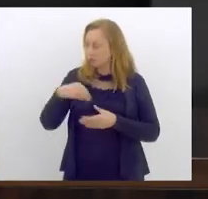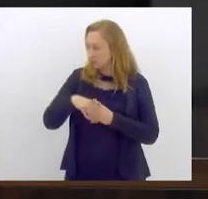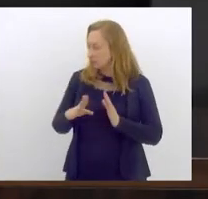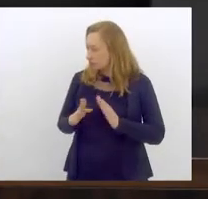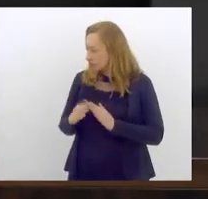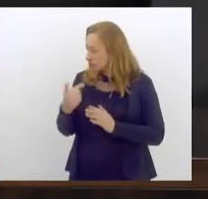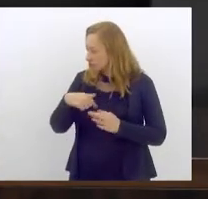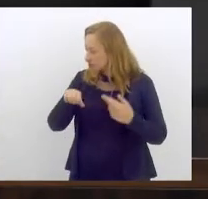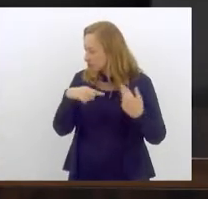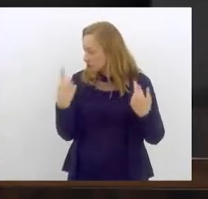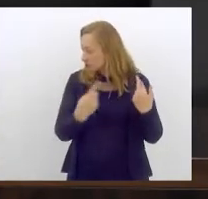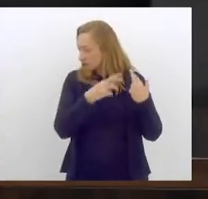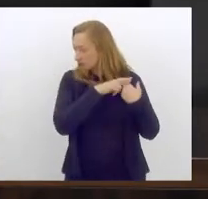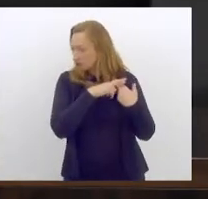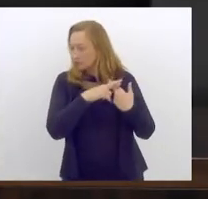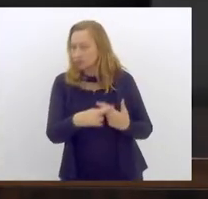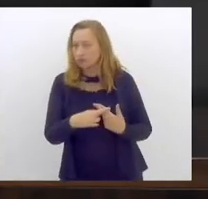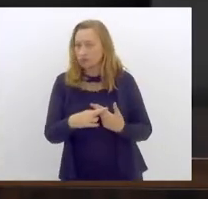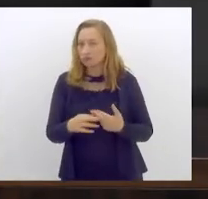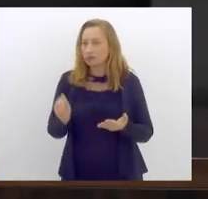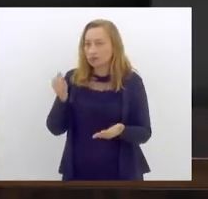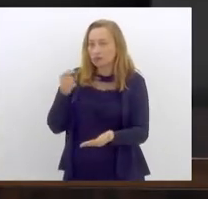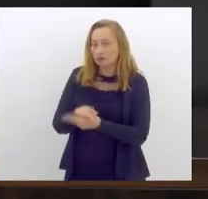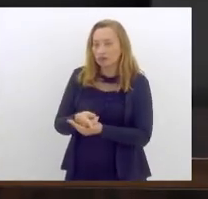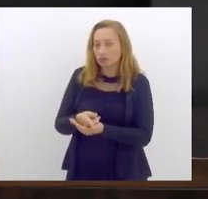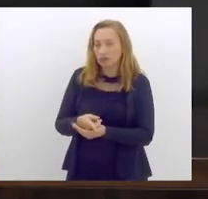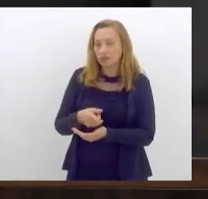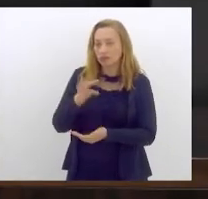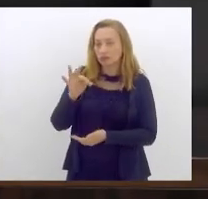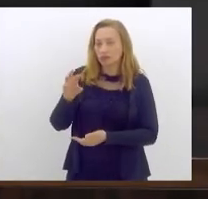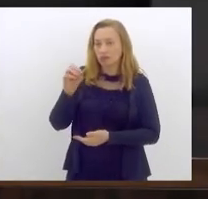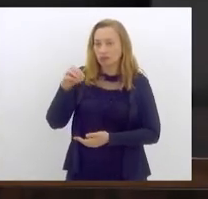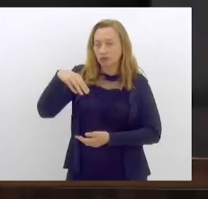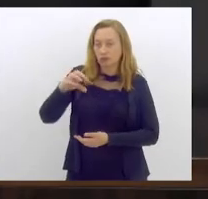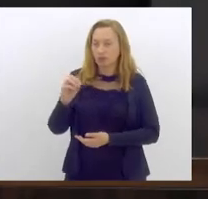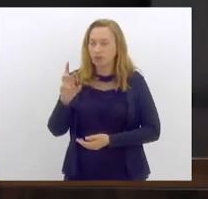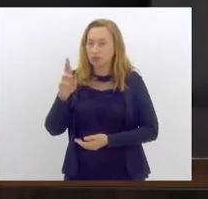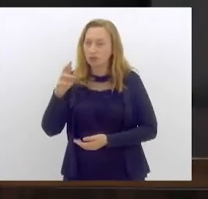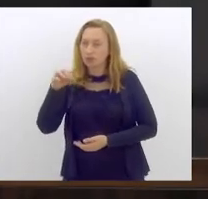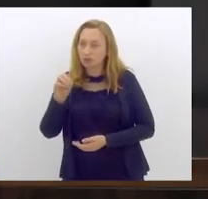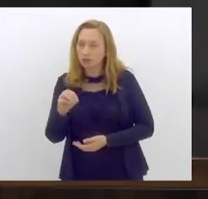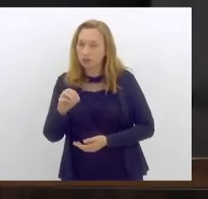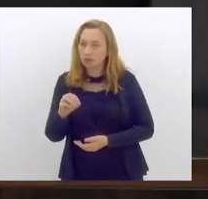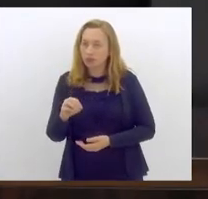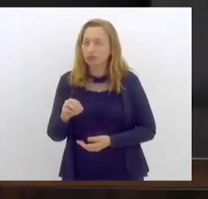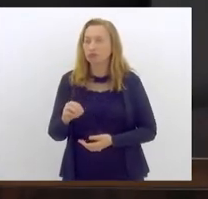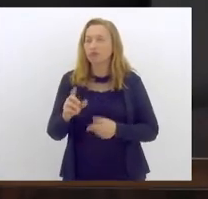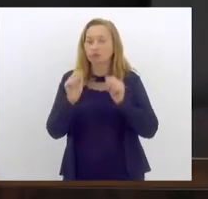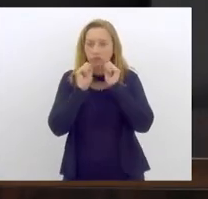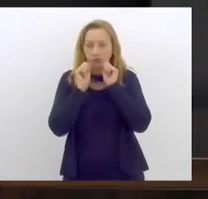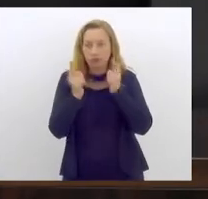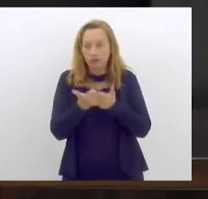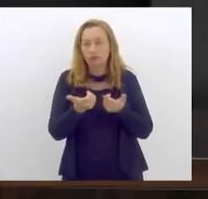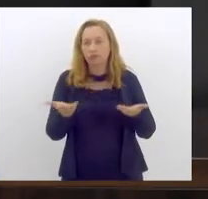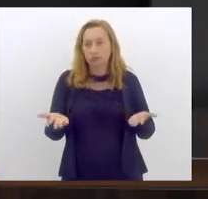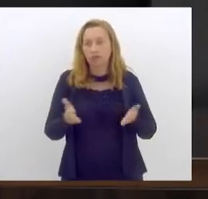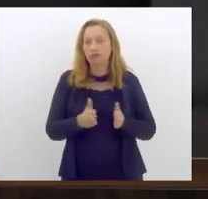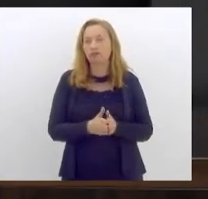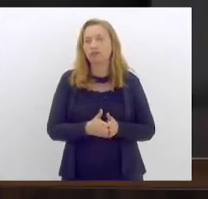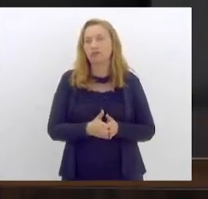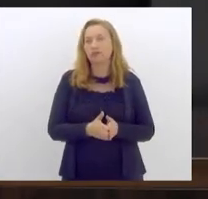pela compra de tomógrafo pela Assembleia Legislativa do Rio de Janeiro durante